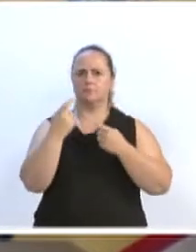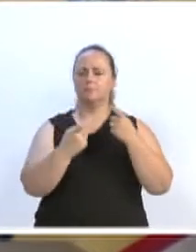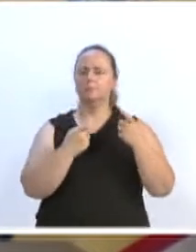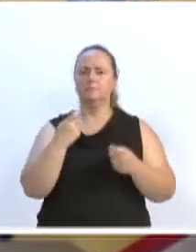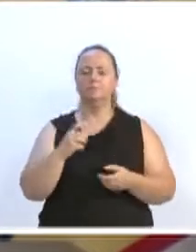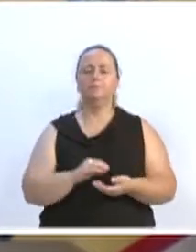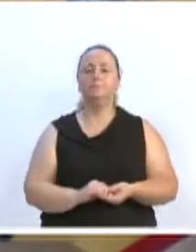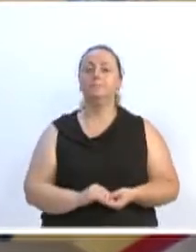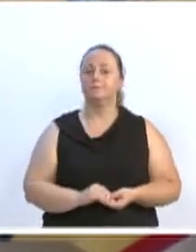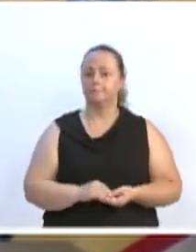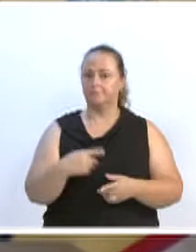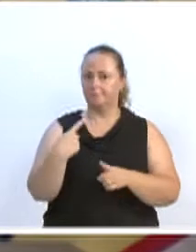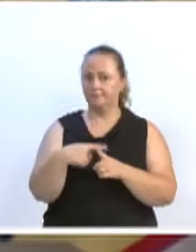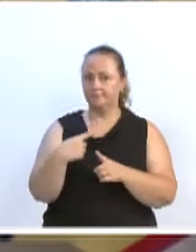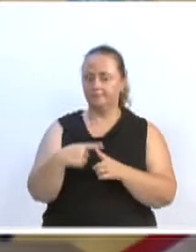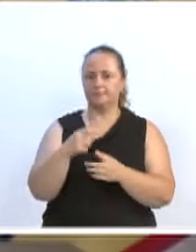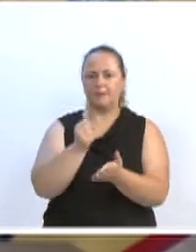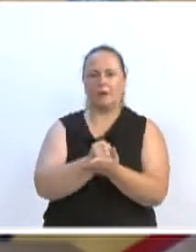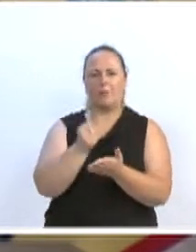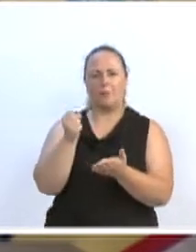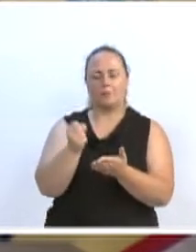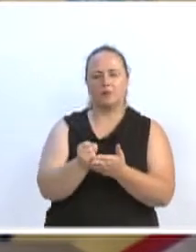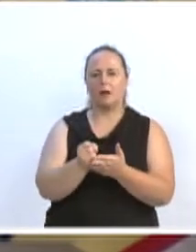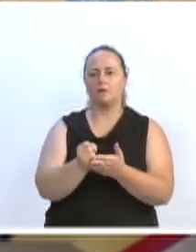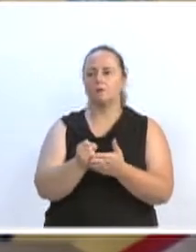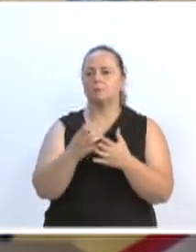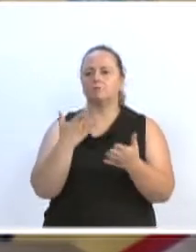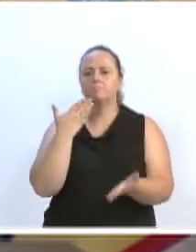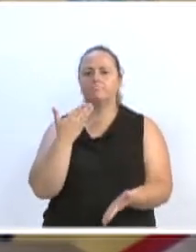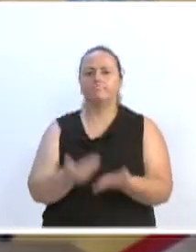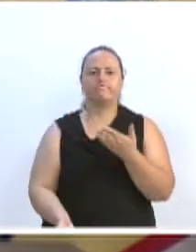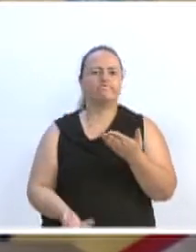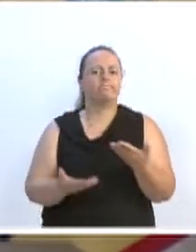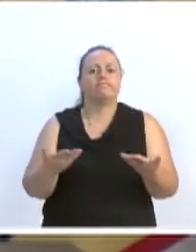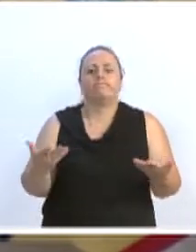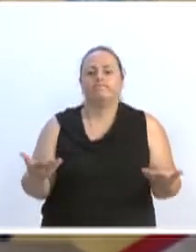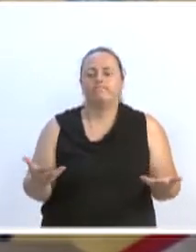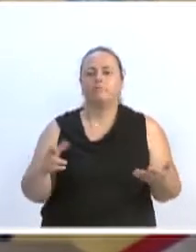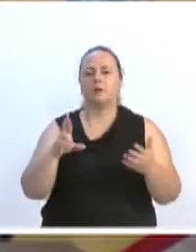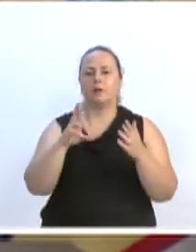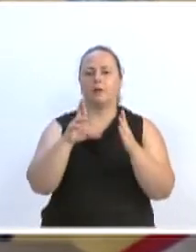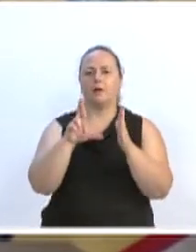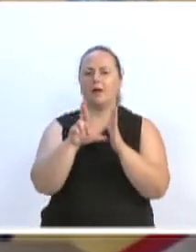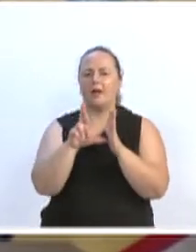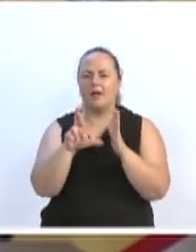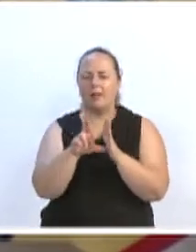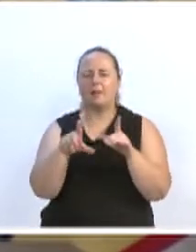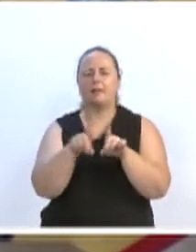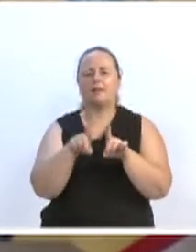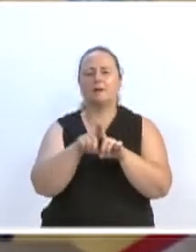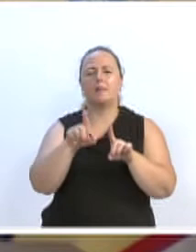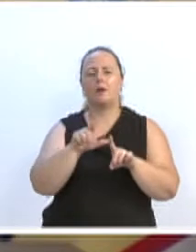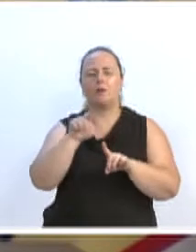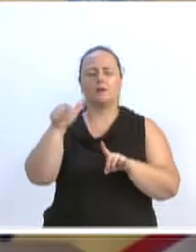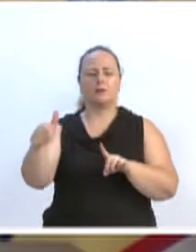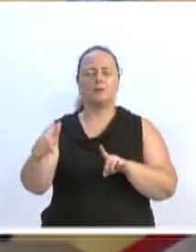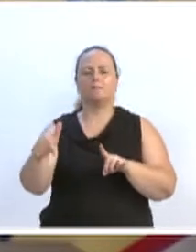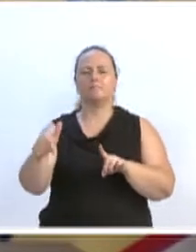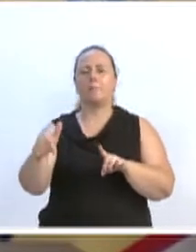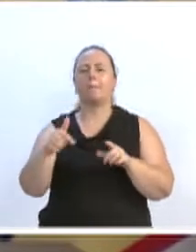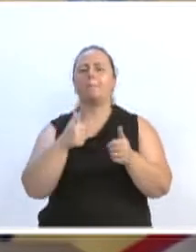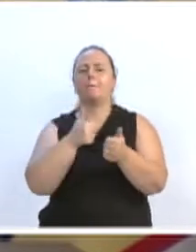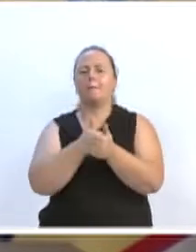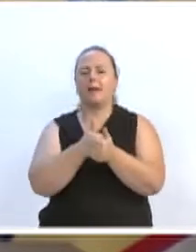contrato esta semana da riachuelo e da renner esse contrato em dia pra ele 60% do valor que ele tem